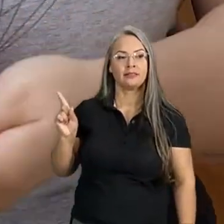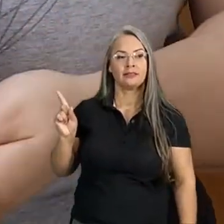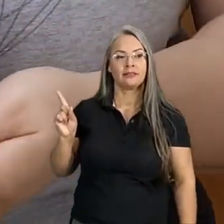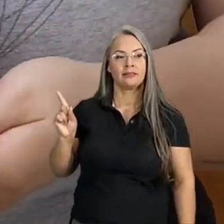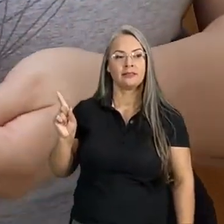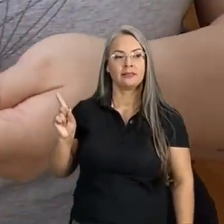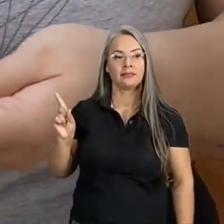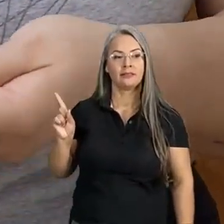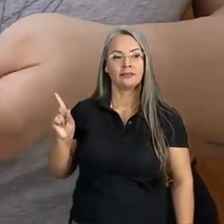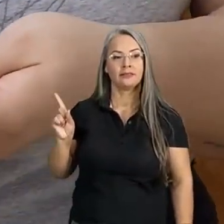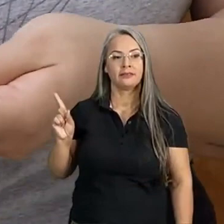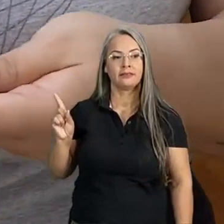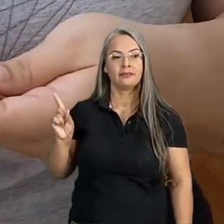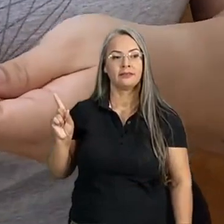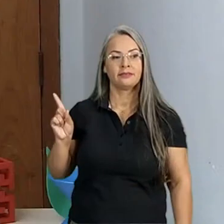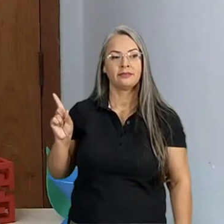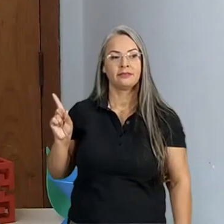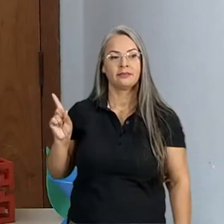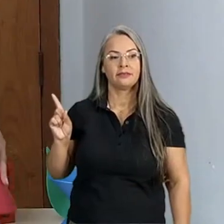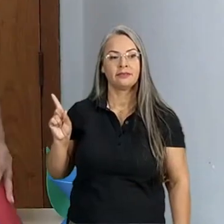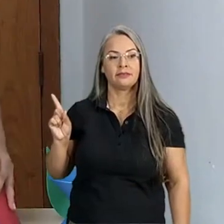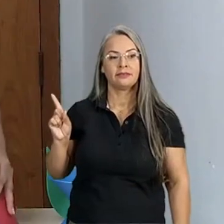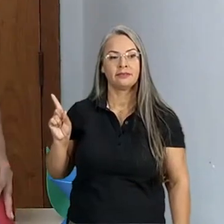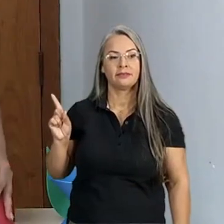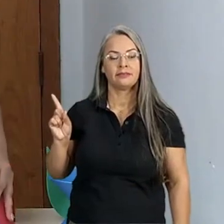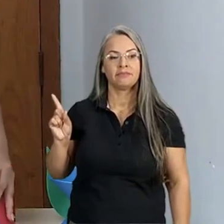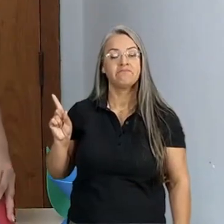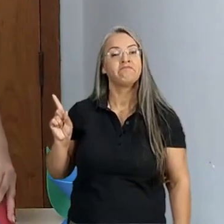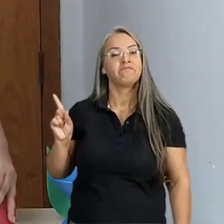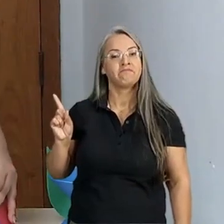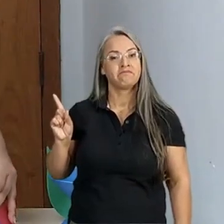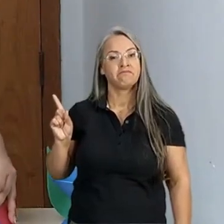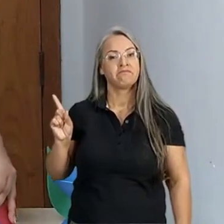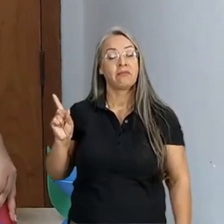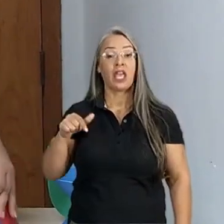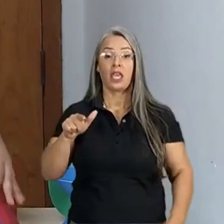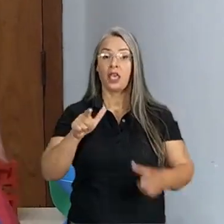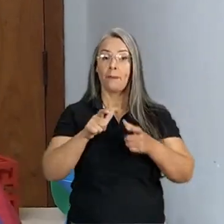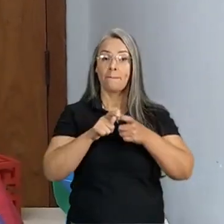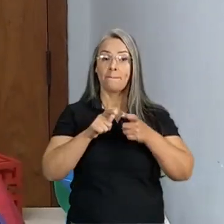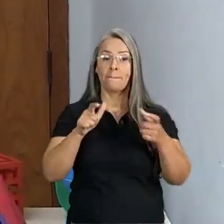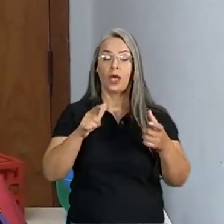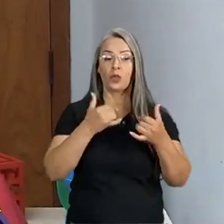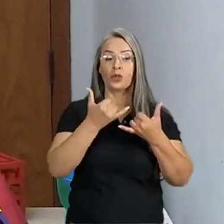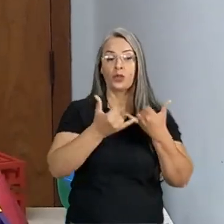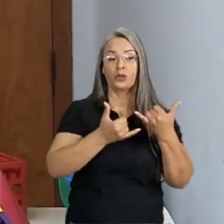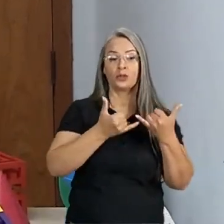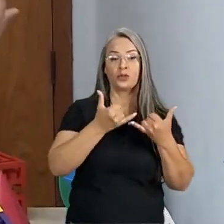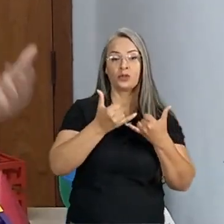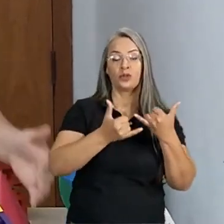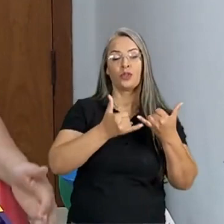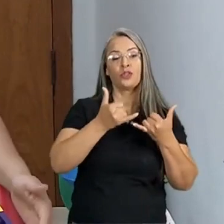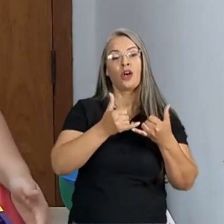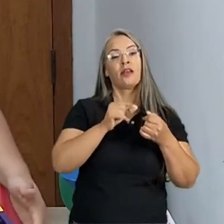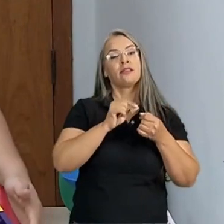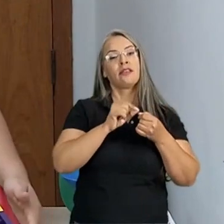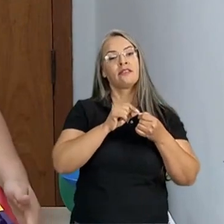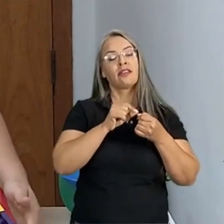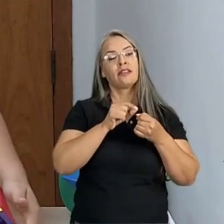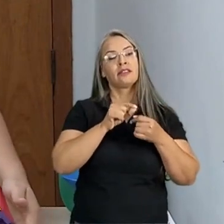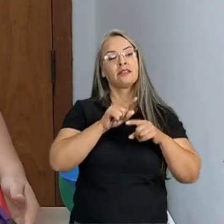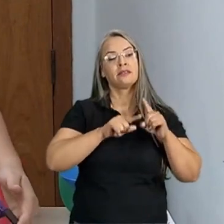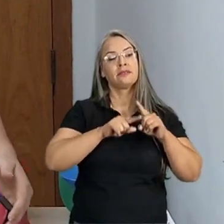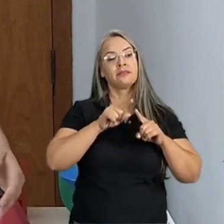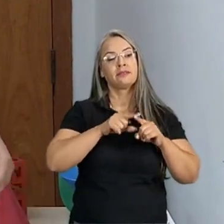a matemática e as formas também e a maioria dos jogos do museu durante parte é feita na máquina 3D Então a gente tem aqui Um exemplo do